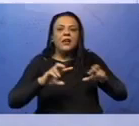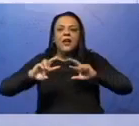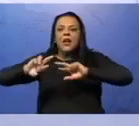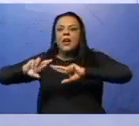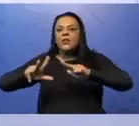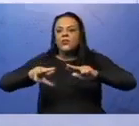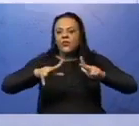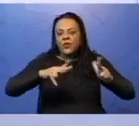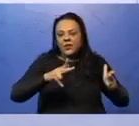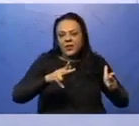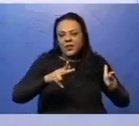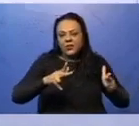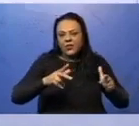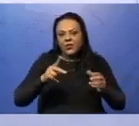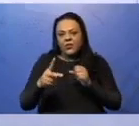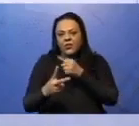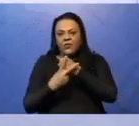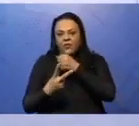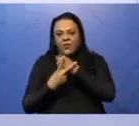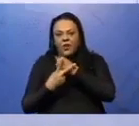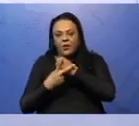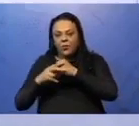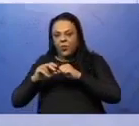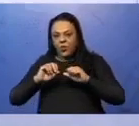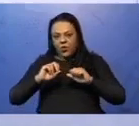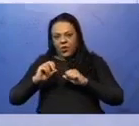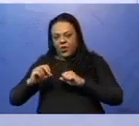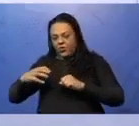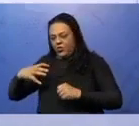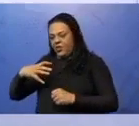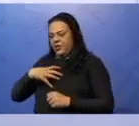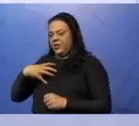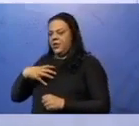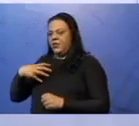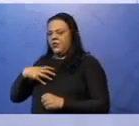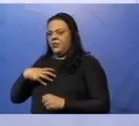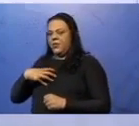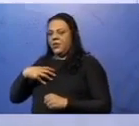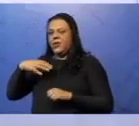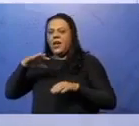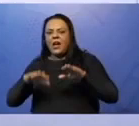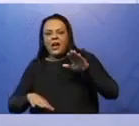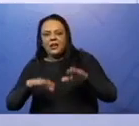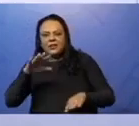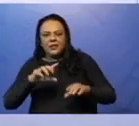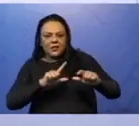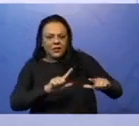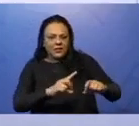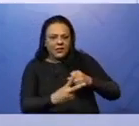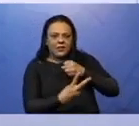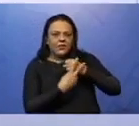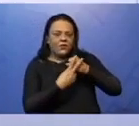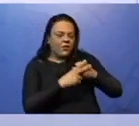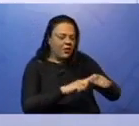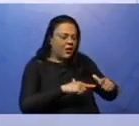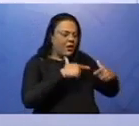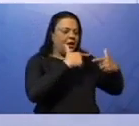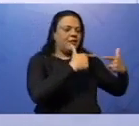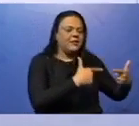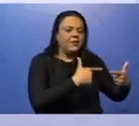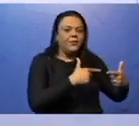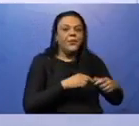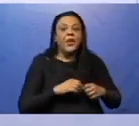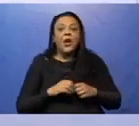de estado, tá? Às vezes é estado, às vezes é ação. Eu só vou chamá-lo de verbo de